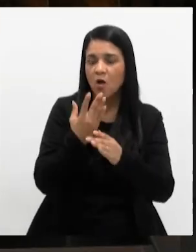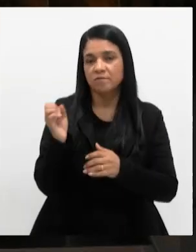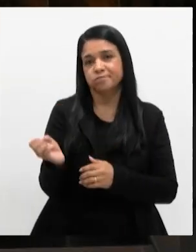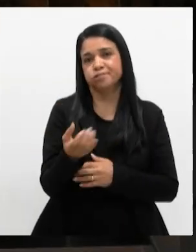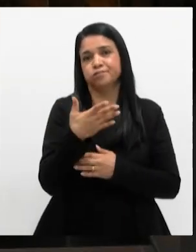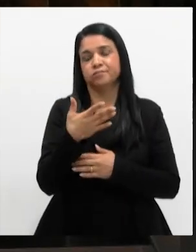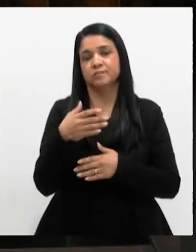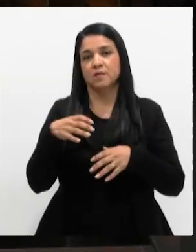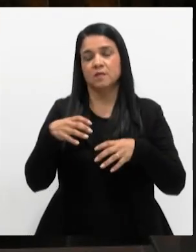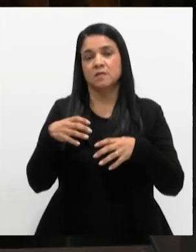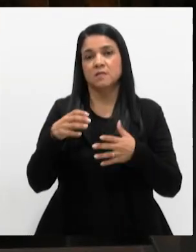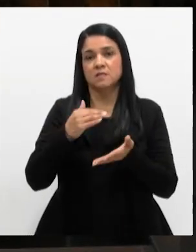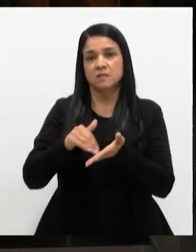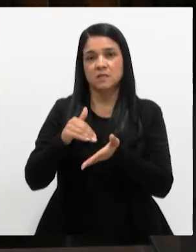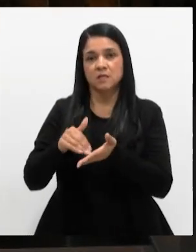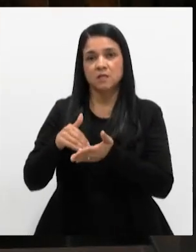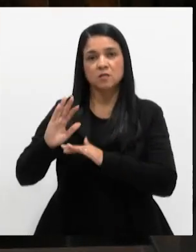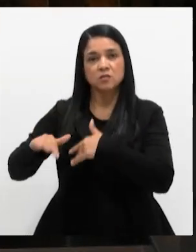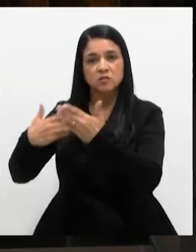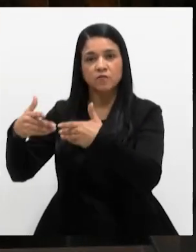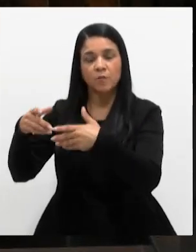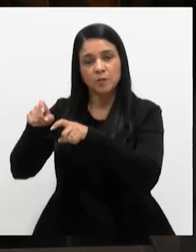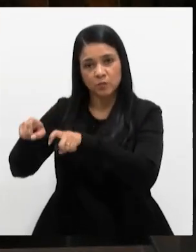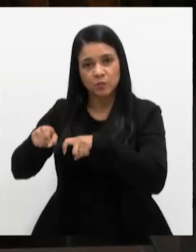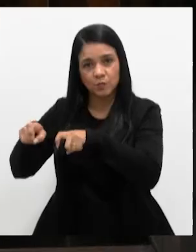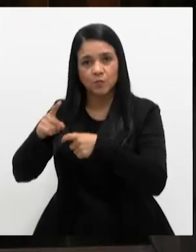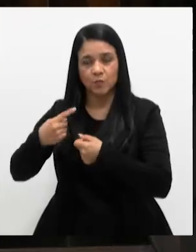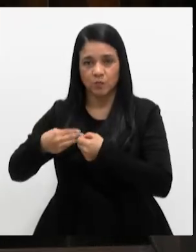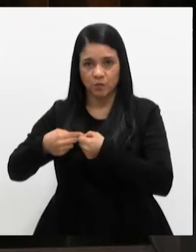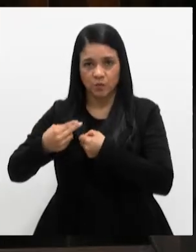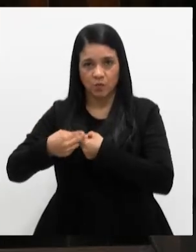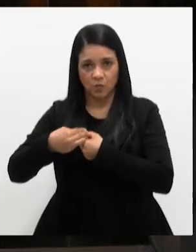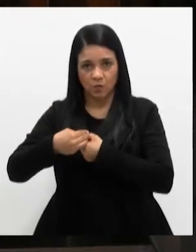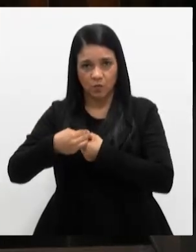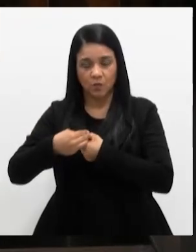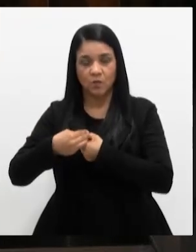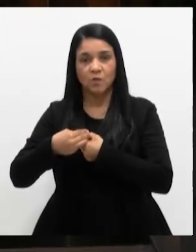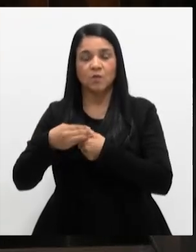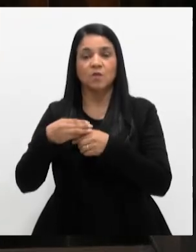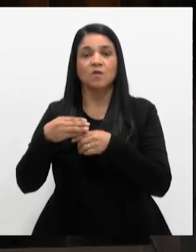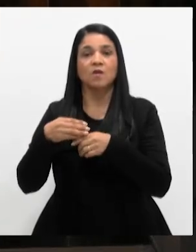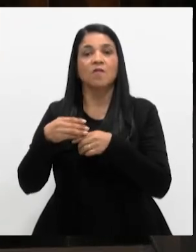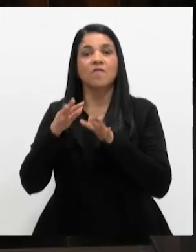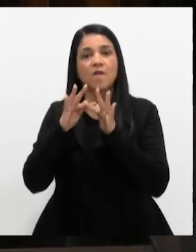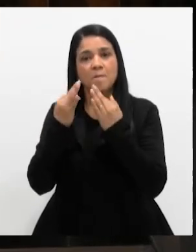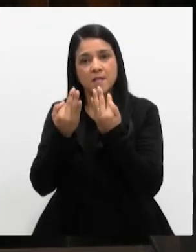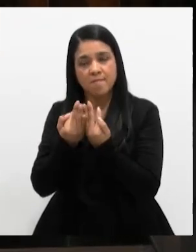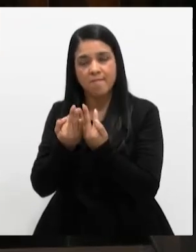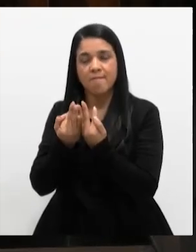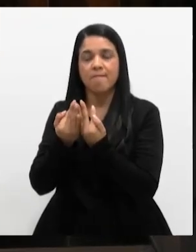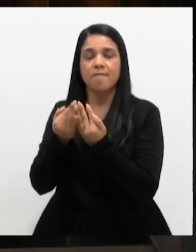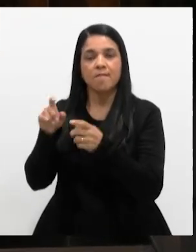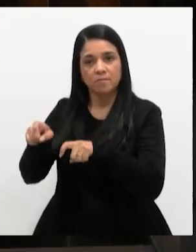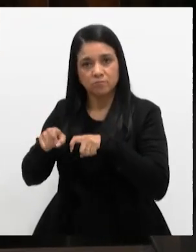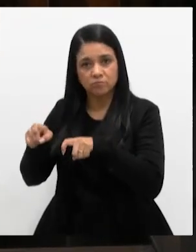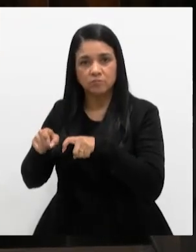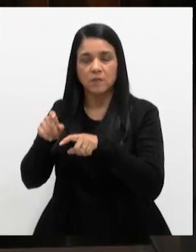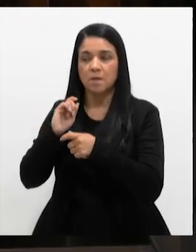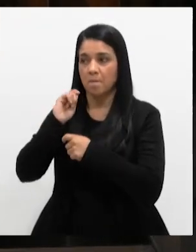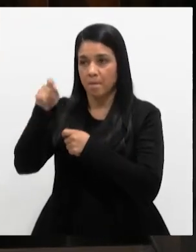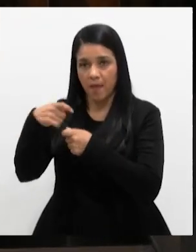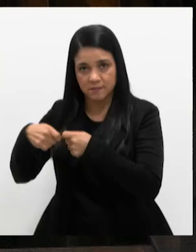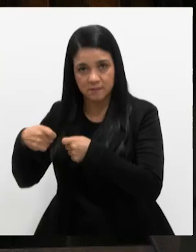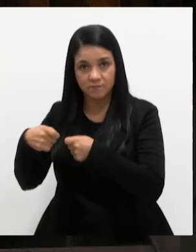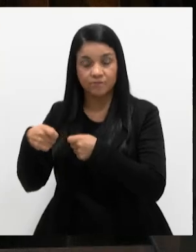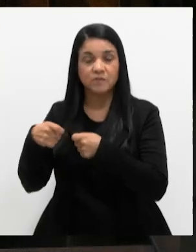a Secretaria de Desenvolvimento do Interior, Agricultura Familiar e Pesca. A gente defende